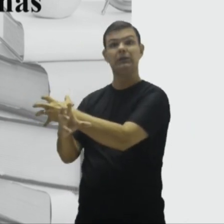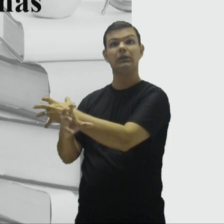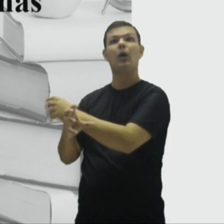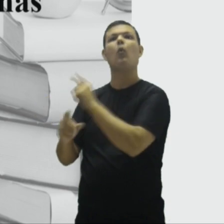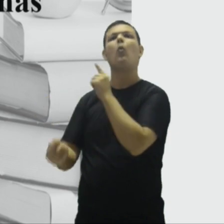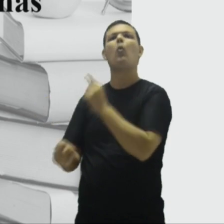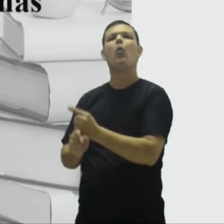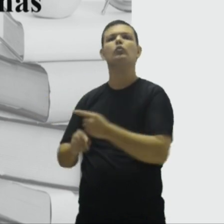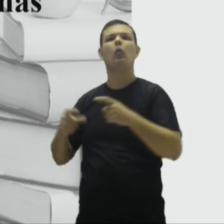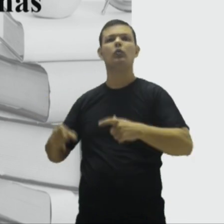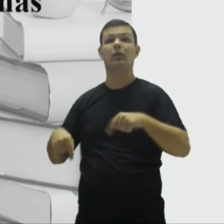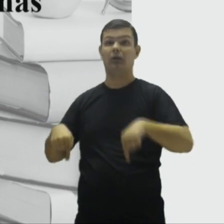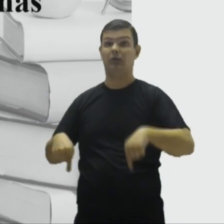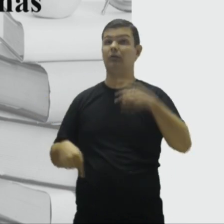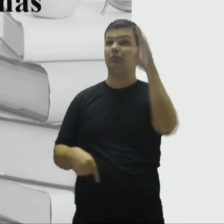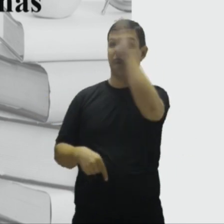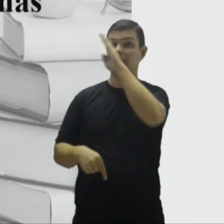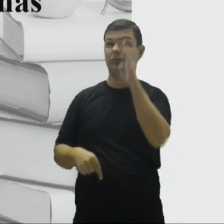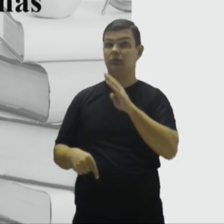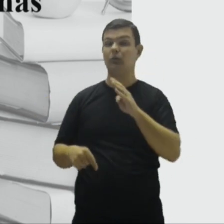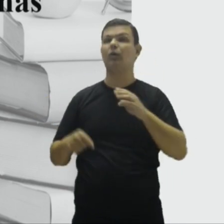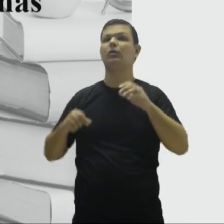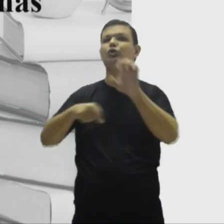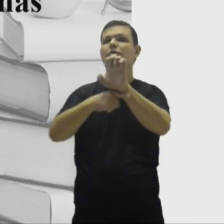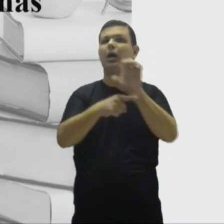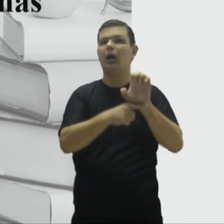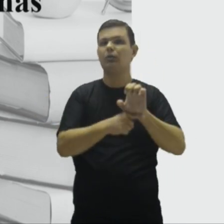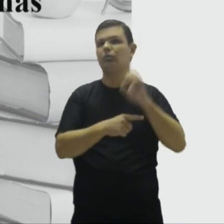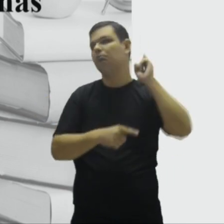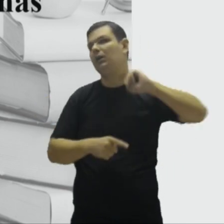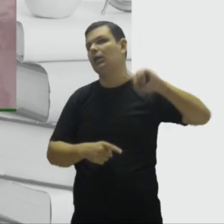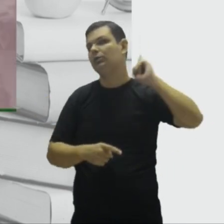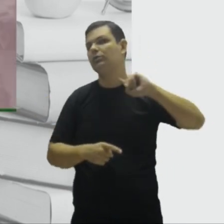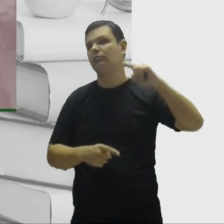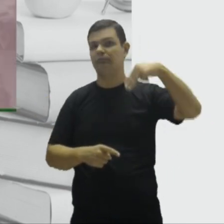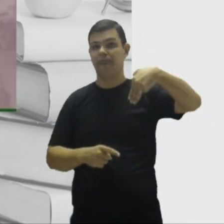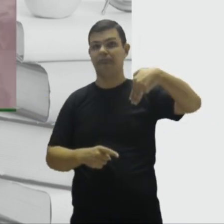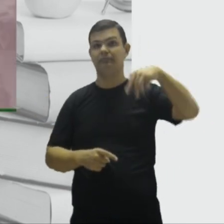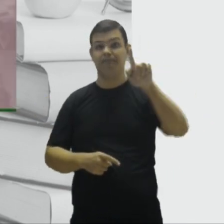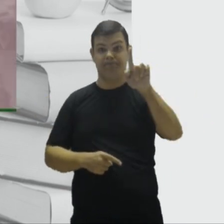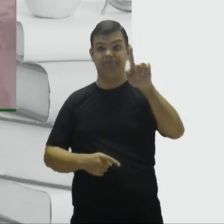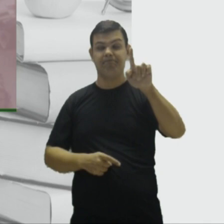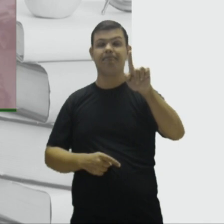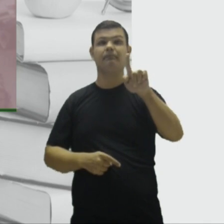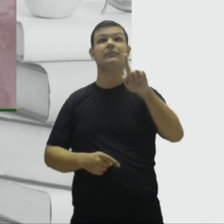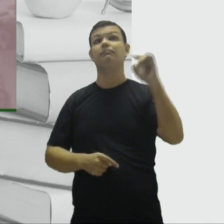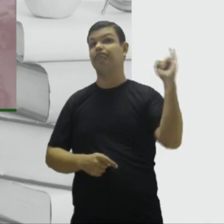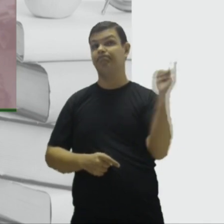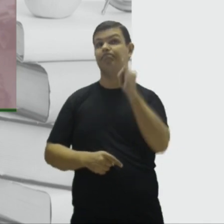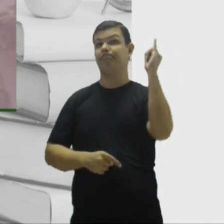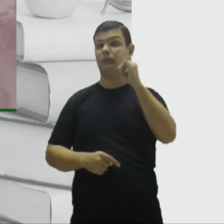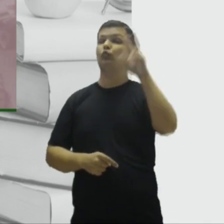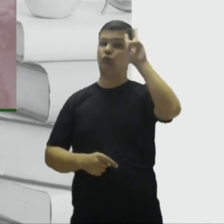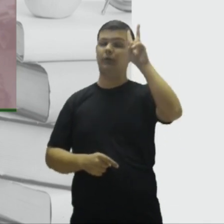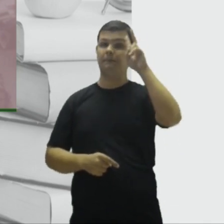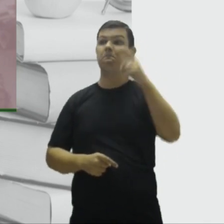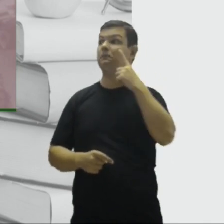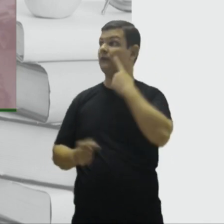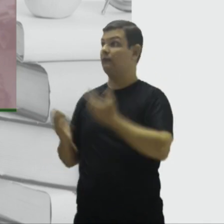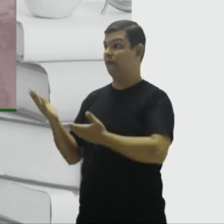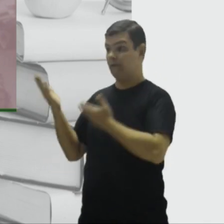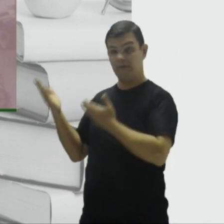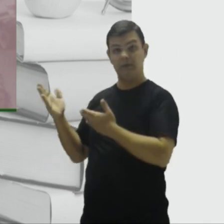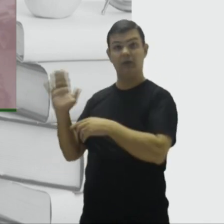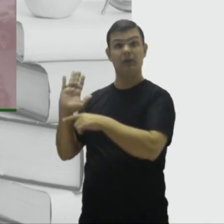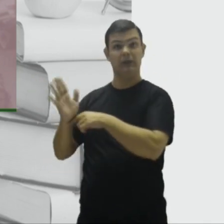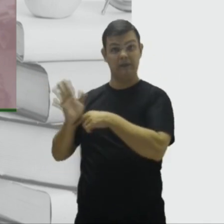foi encontrado no Brasil, no estado de Minas Gerais. Ele é muito importante para a nossa história. Presta atenção nesse vídeo, a